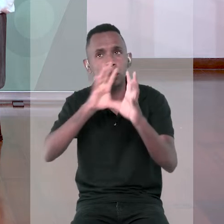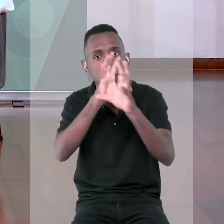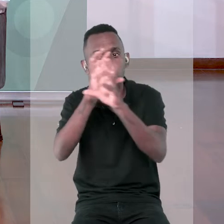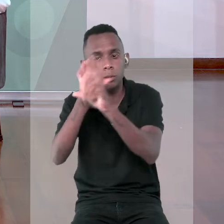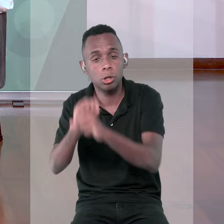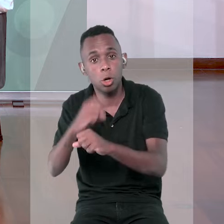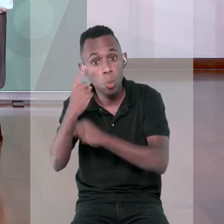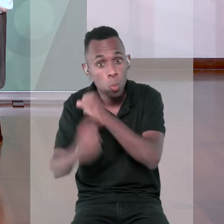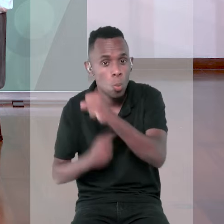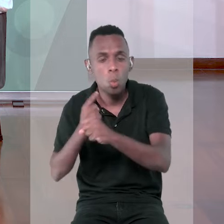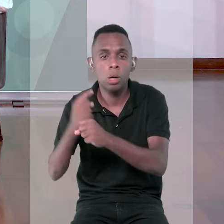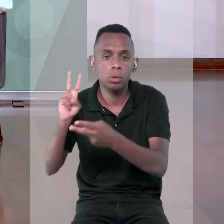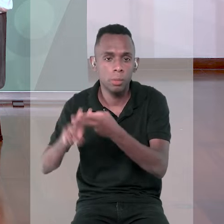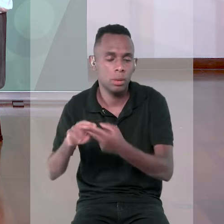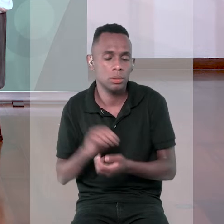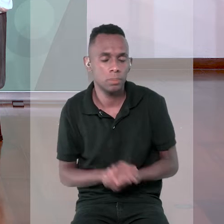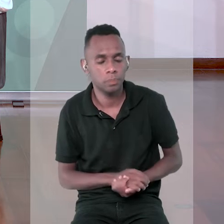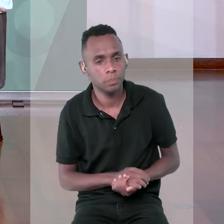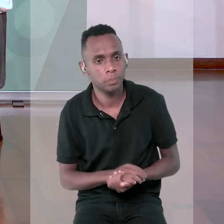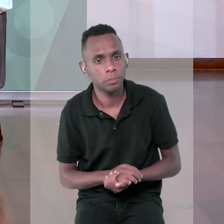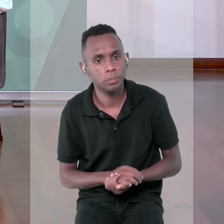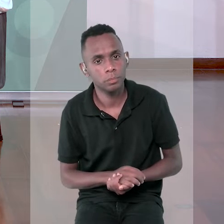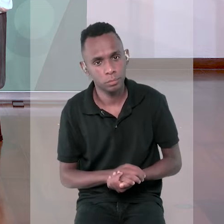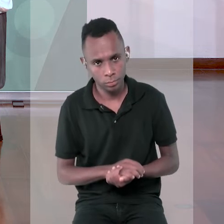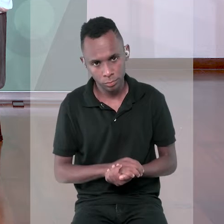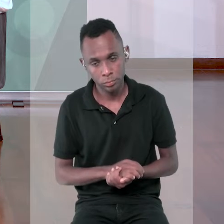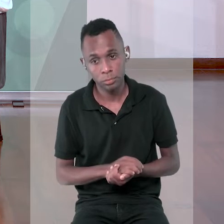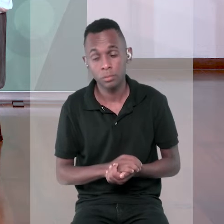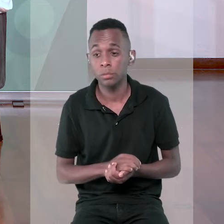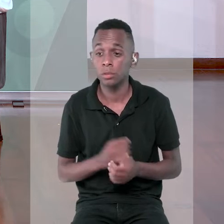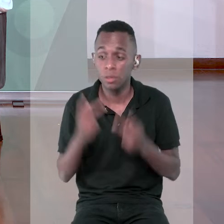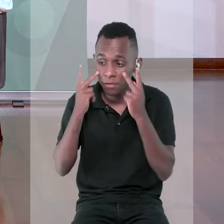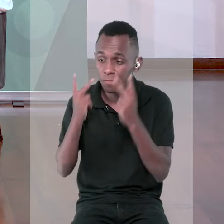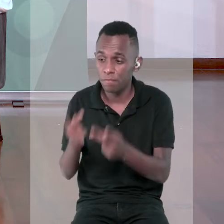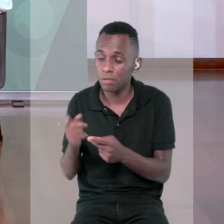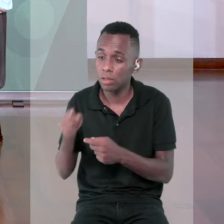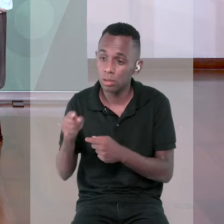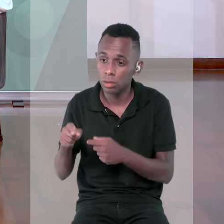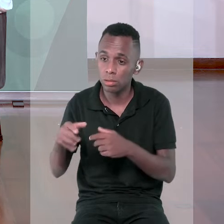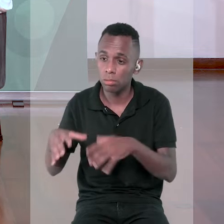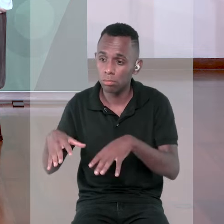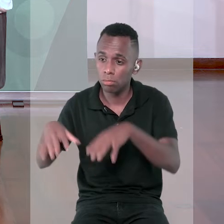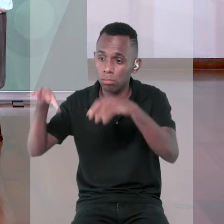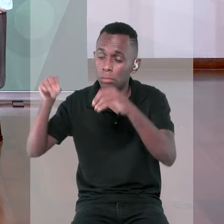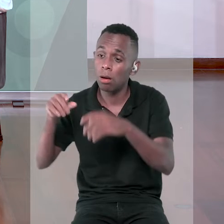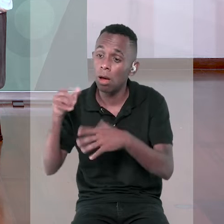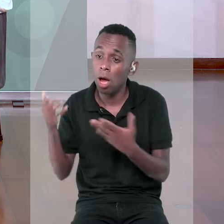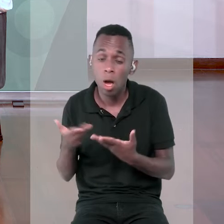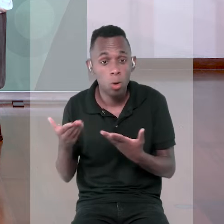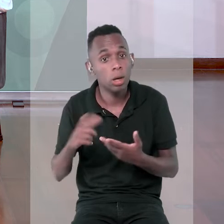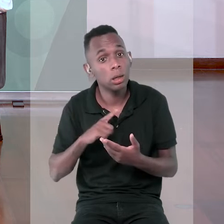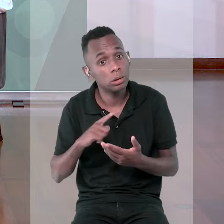ano, mas nesse lugar, 5 meses. E aí, a Isabelle foi visitar o que restou da torre, né, da masmorra, e agora